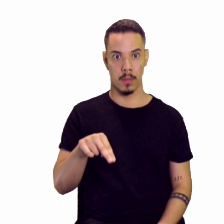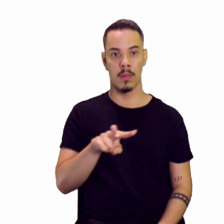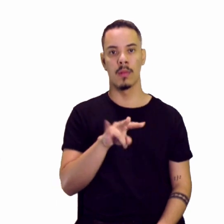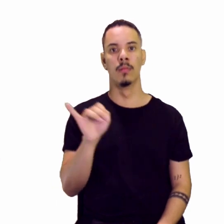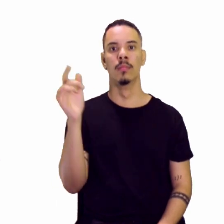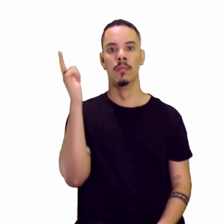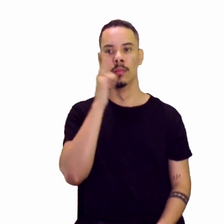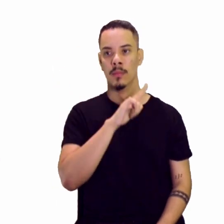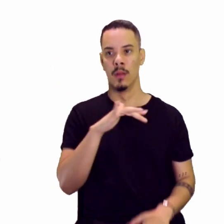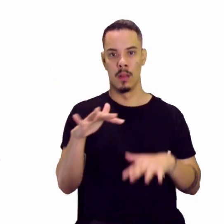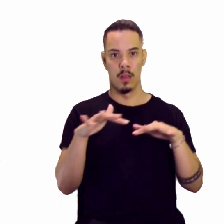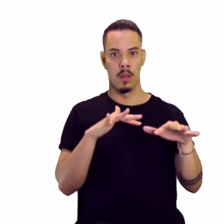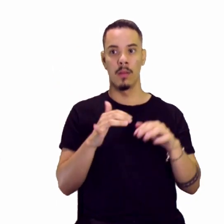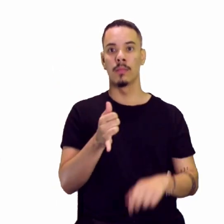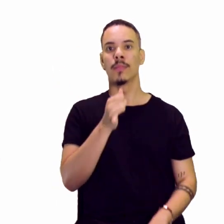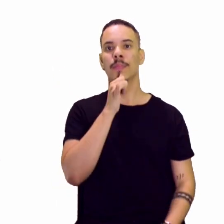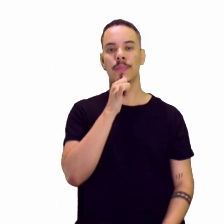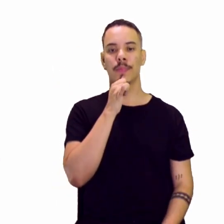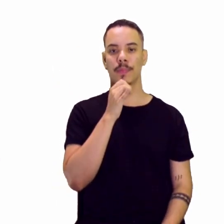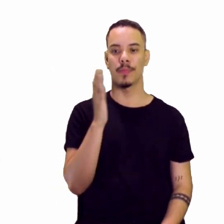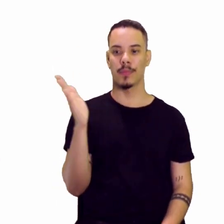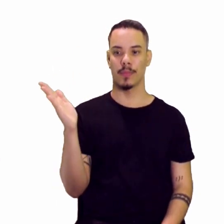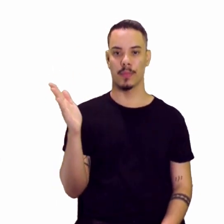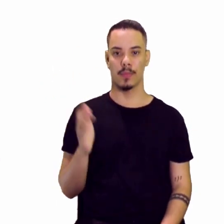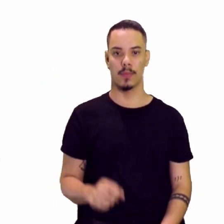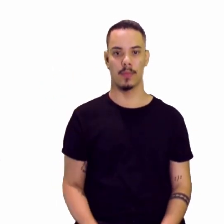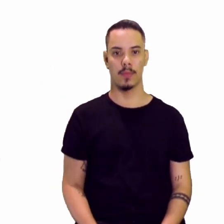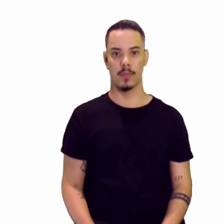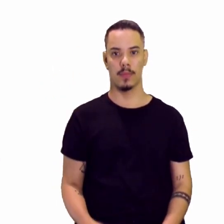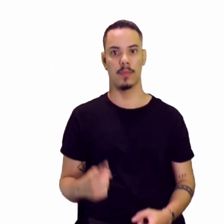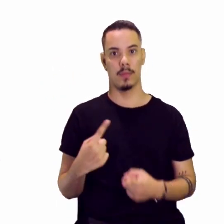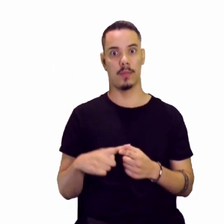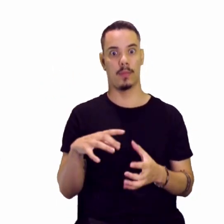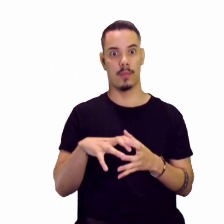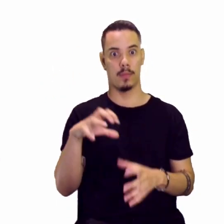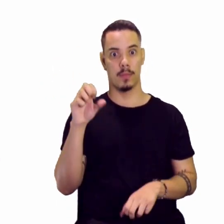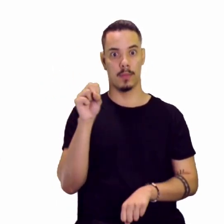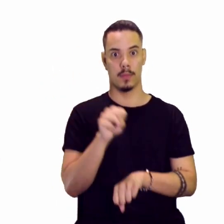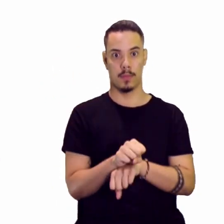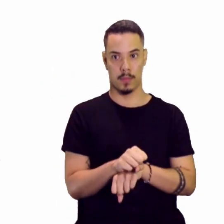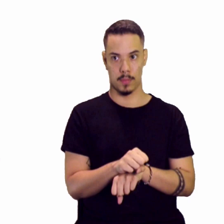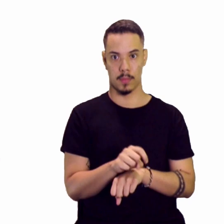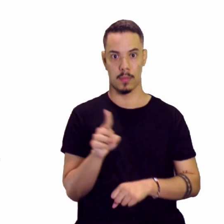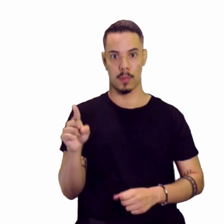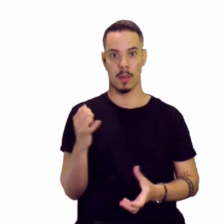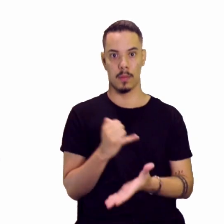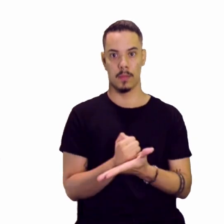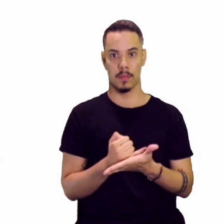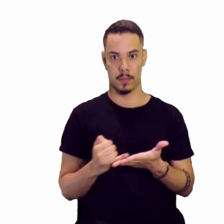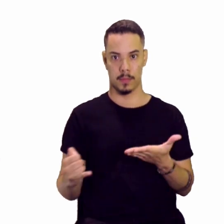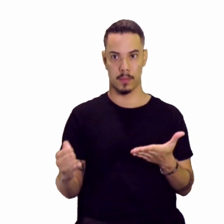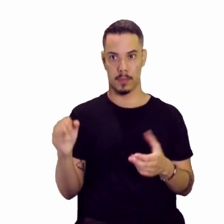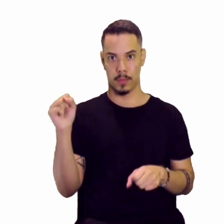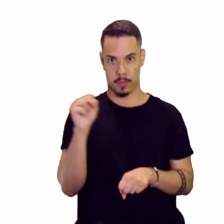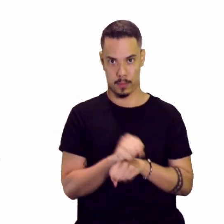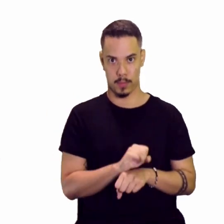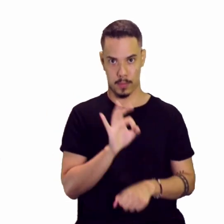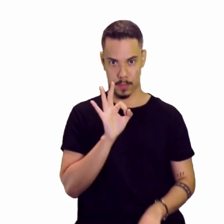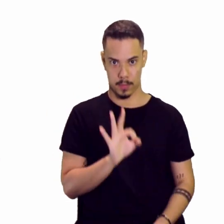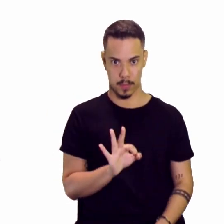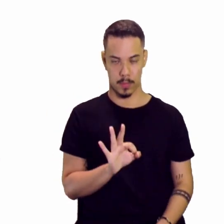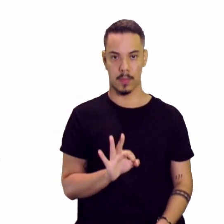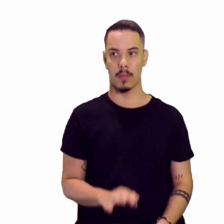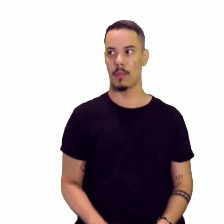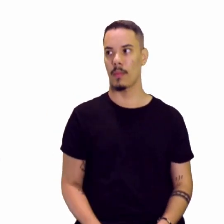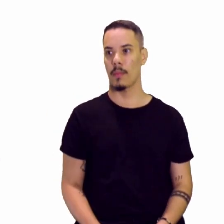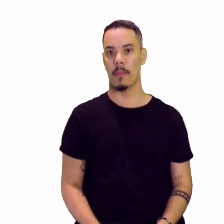adquirir movimento. Vai variar essa velocidade. O corpo está parado, né? Isso aqui, olha só, inicialmente ele está parado.